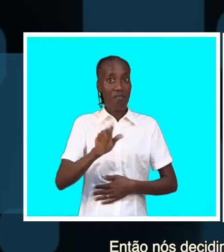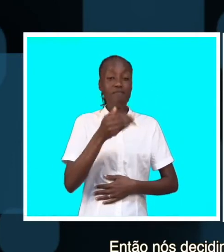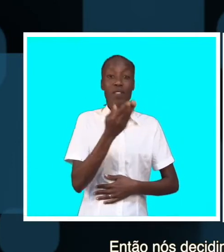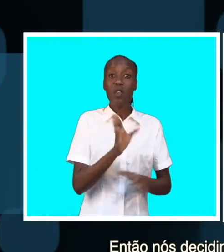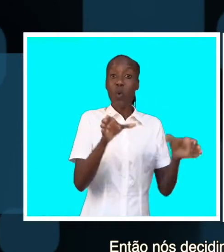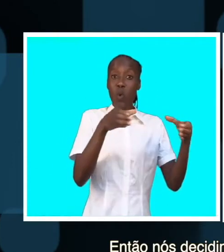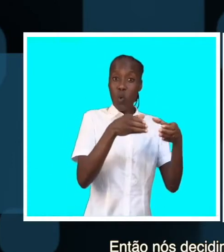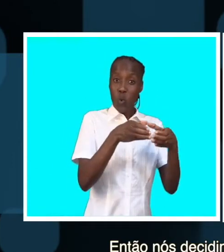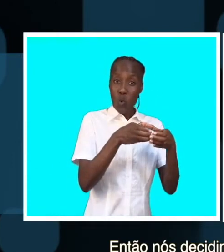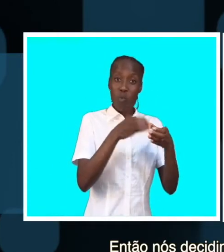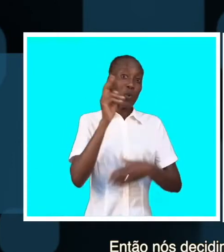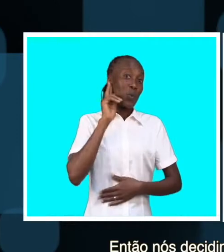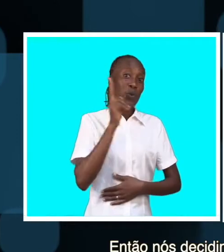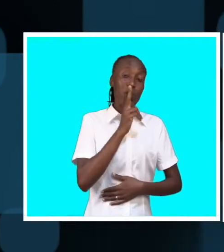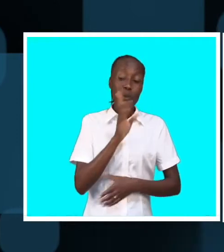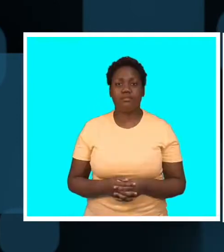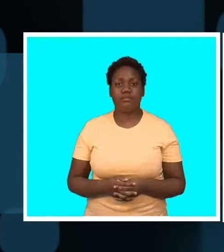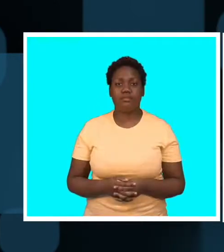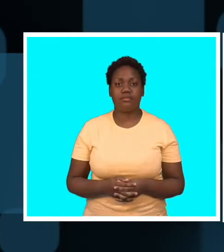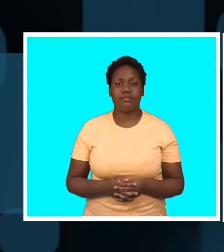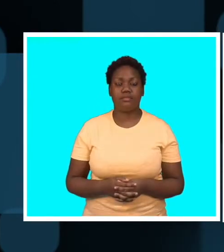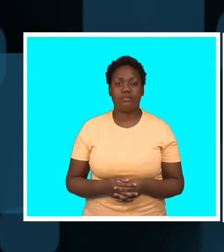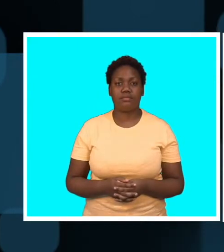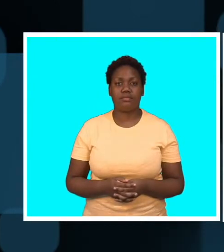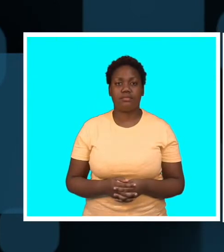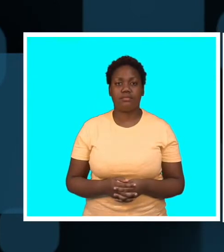quer auditivas e quer visuais.